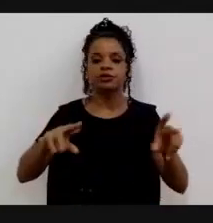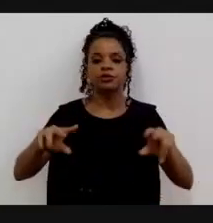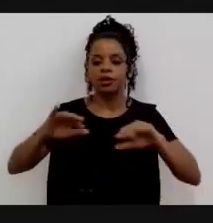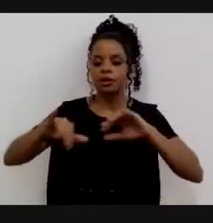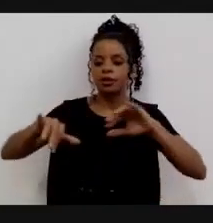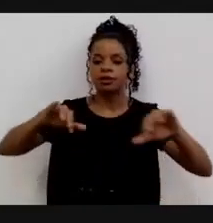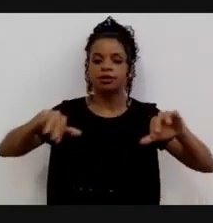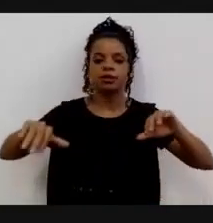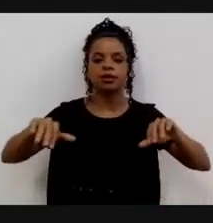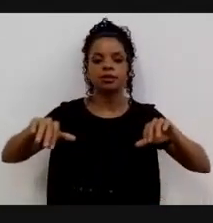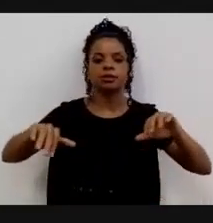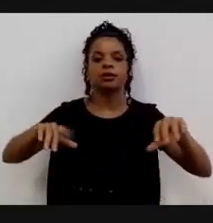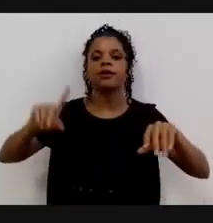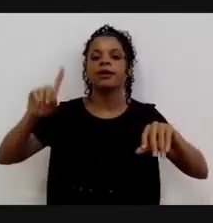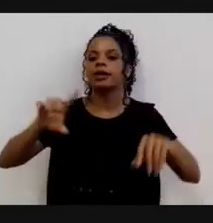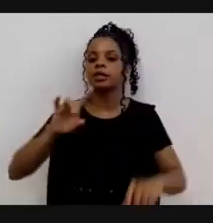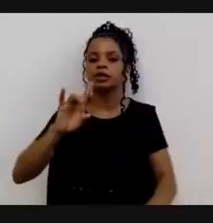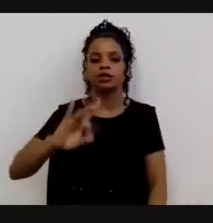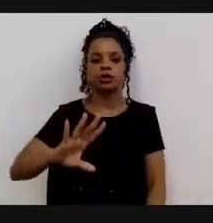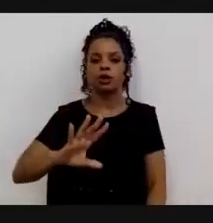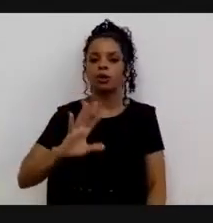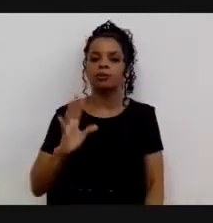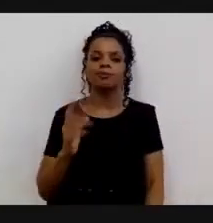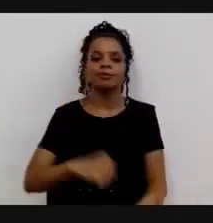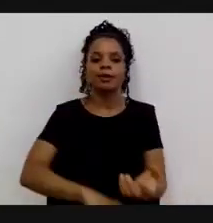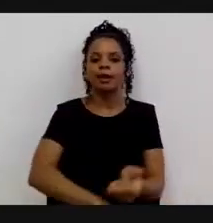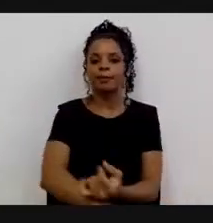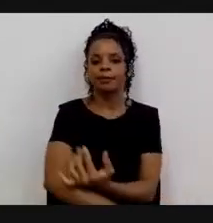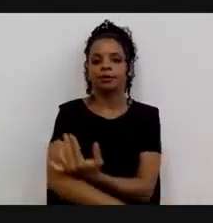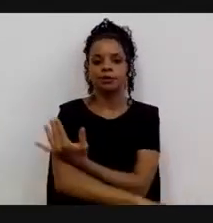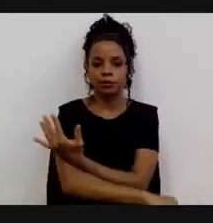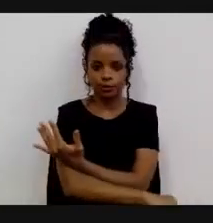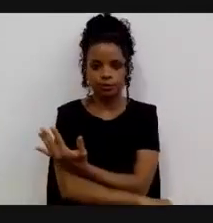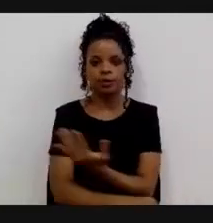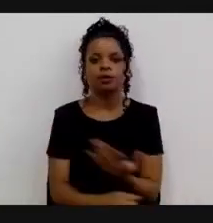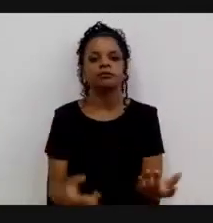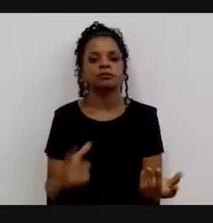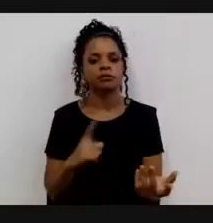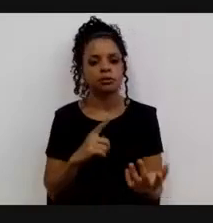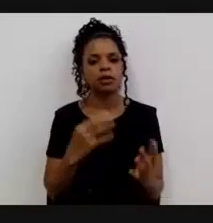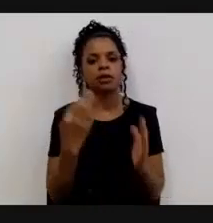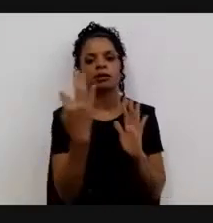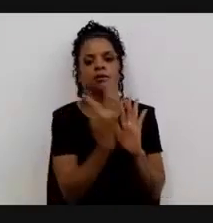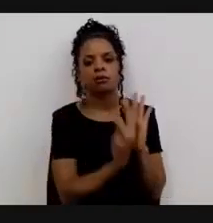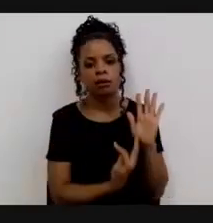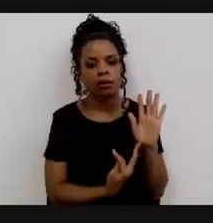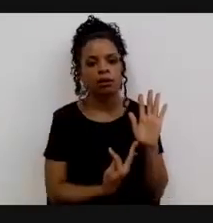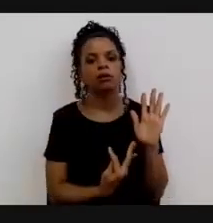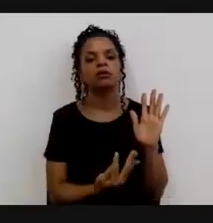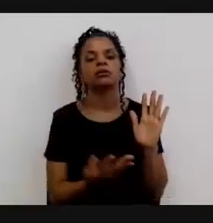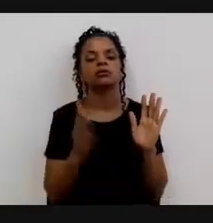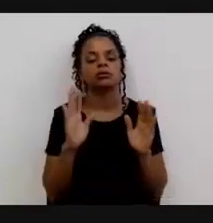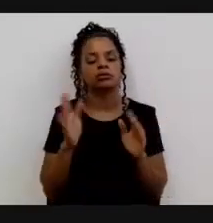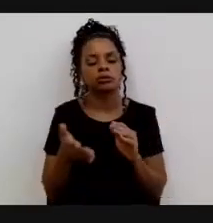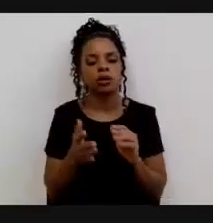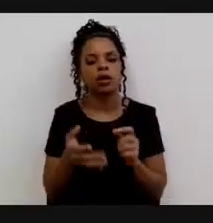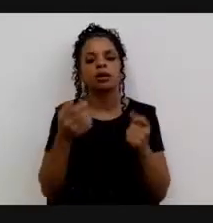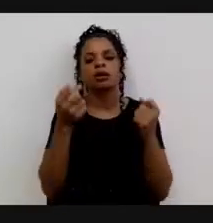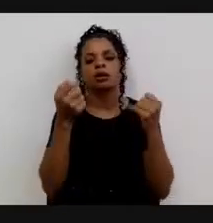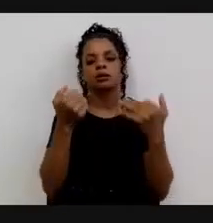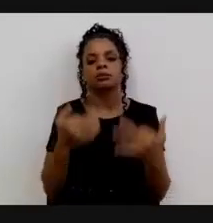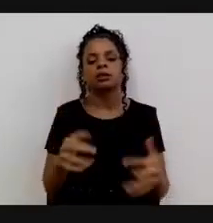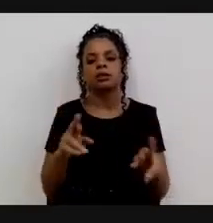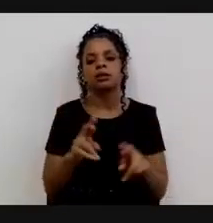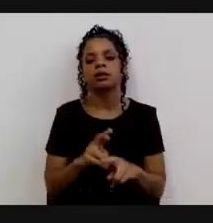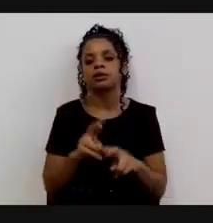vai se dar pelo aspecto emocional. Tá? Então, eu tenho vários textos sobre isso já publicados, que a grande